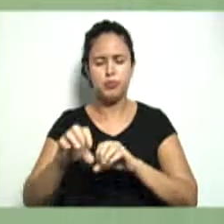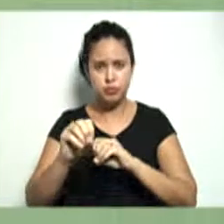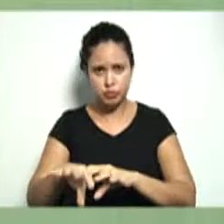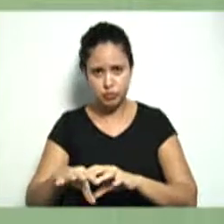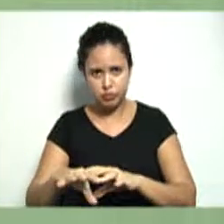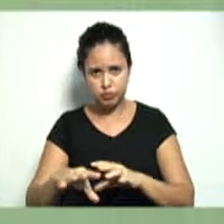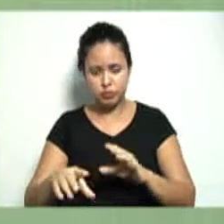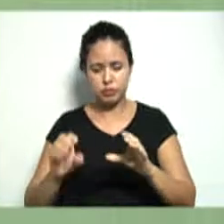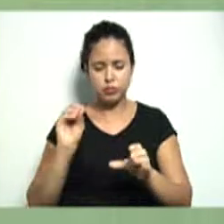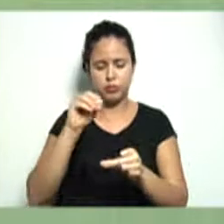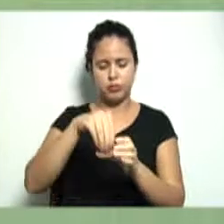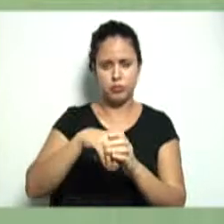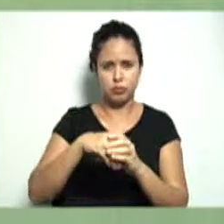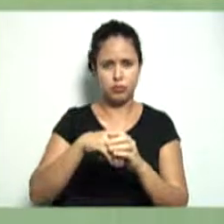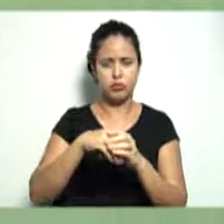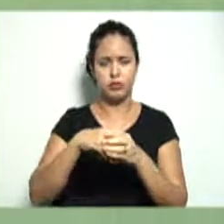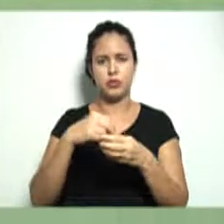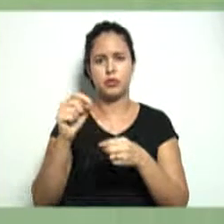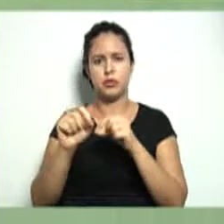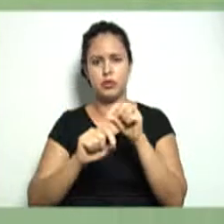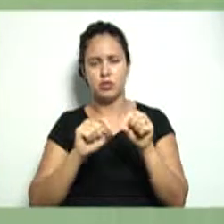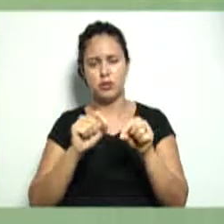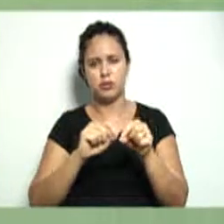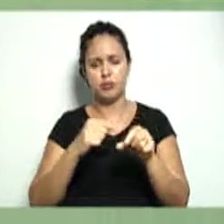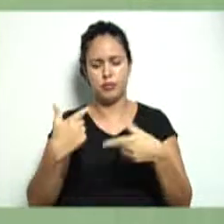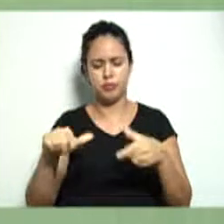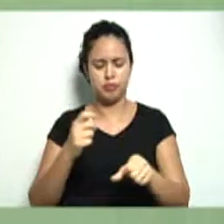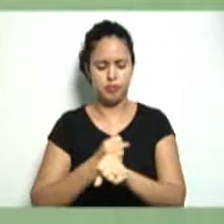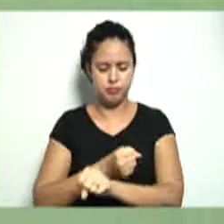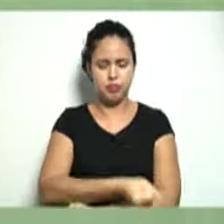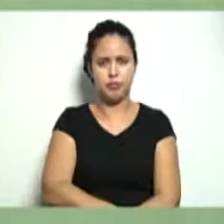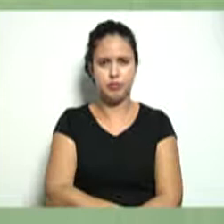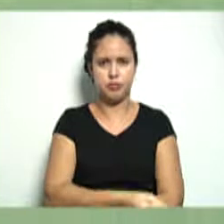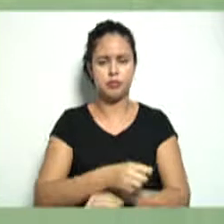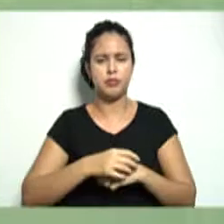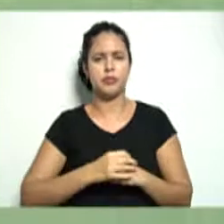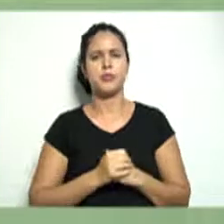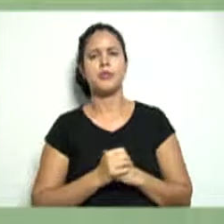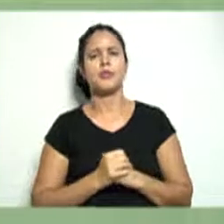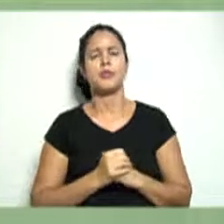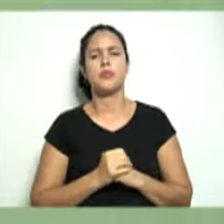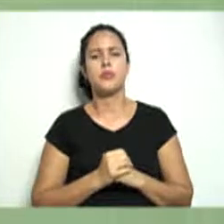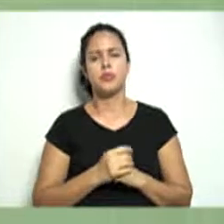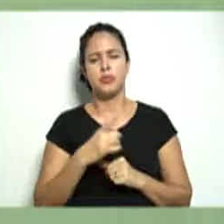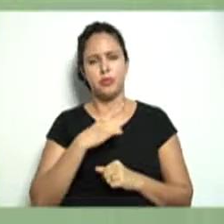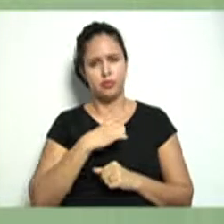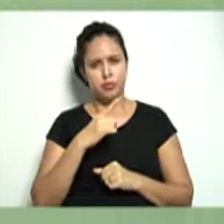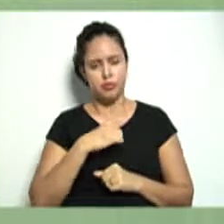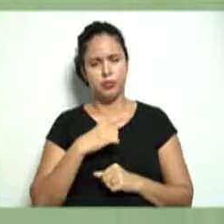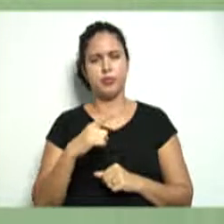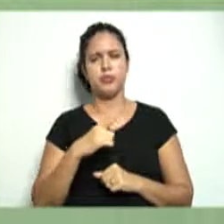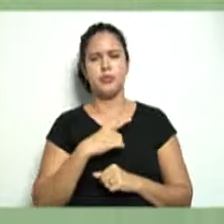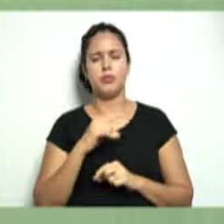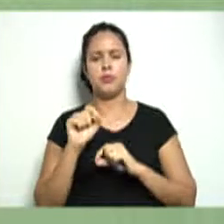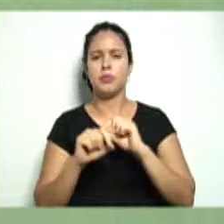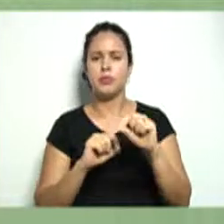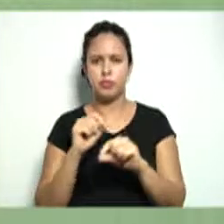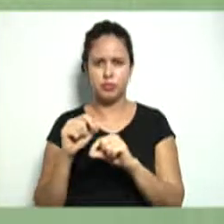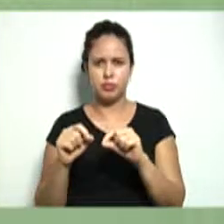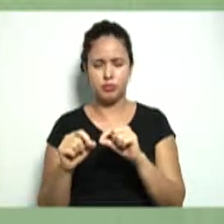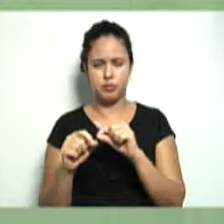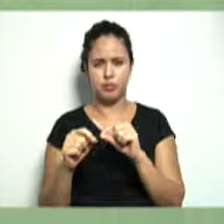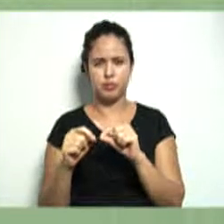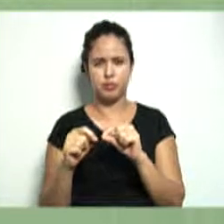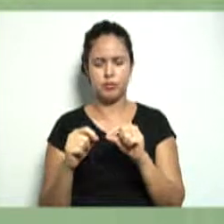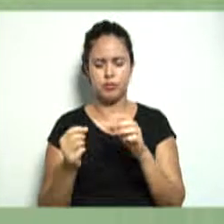lá do modo de produção escravista? Né? Nós vimos que houve um modo de produção escravista,